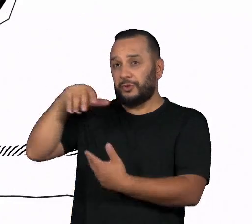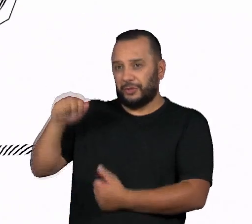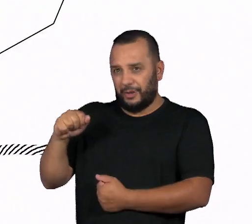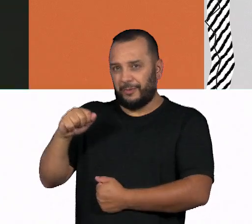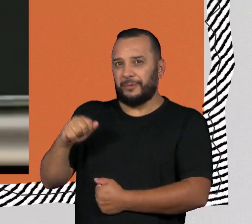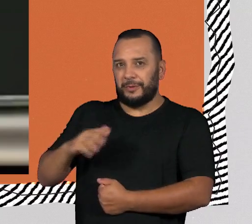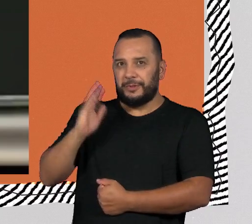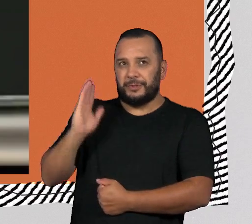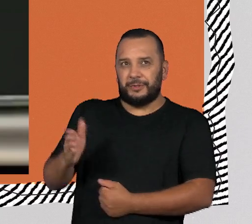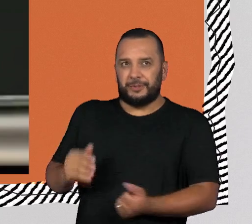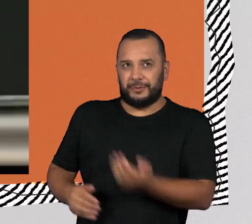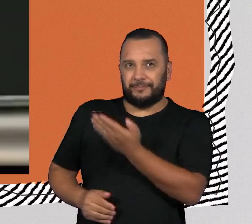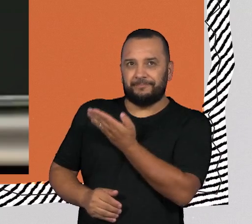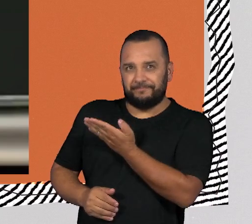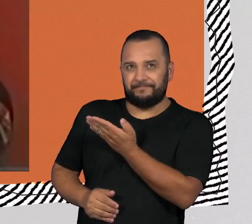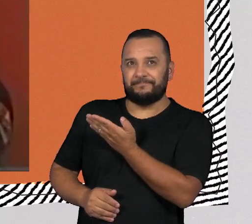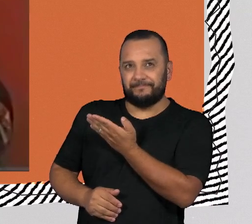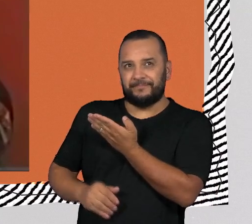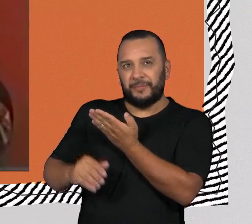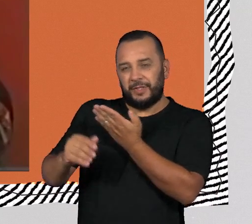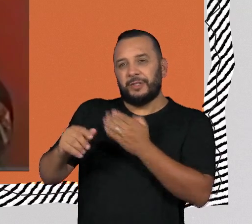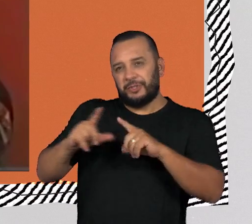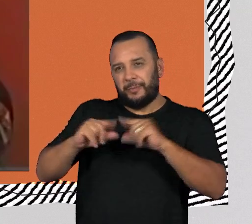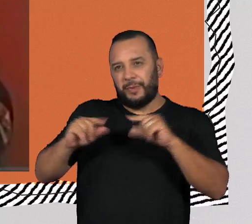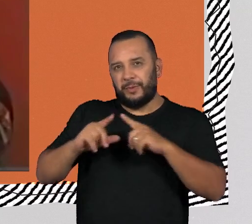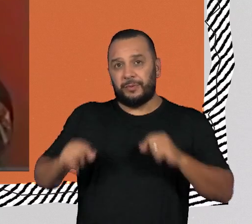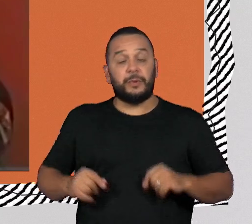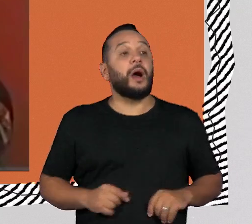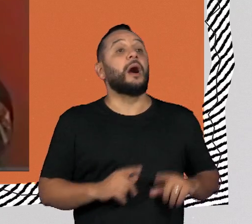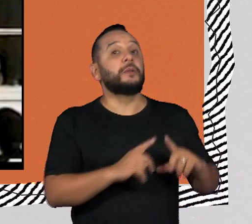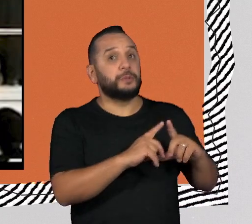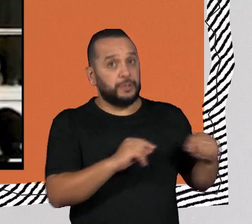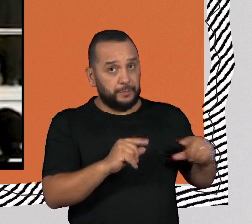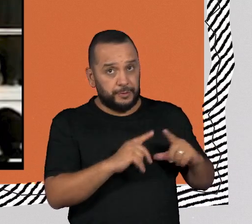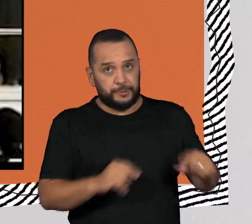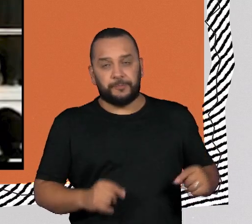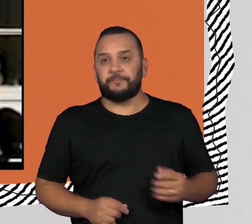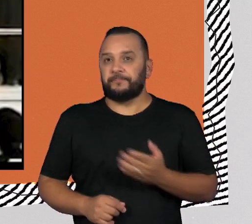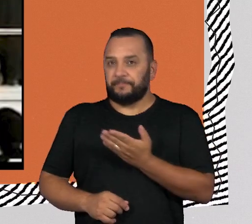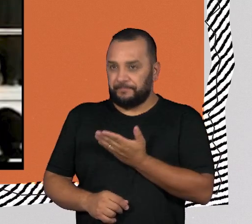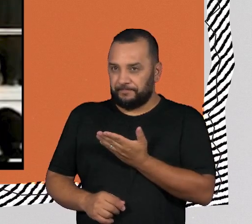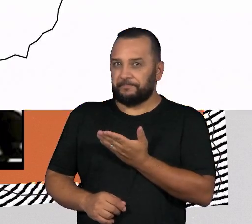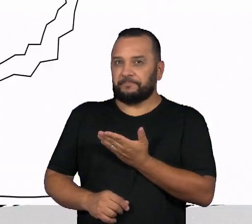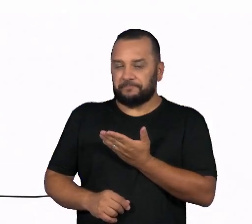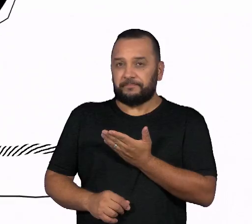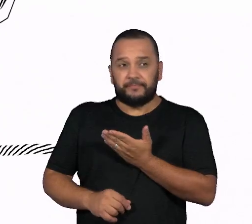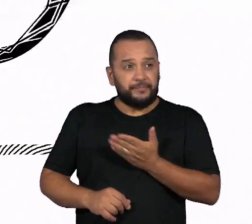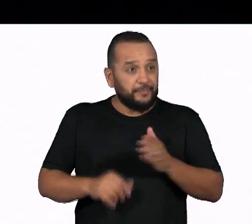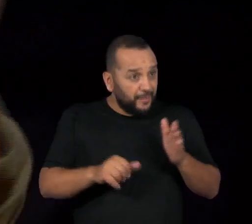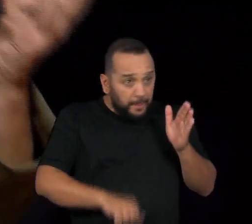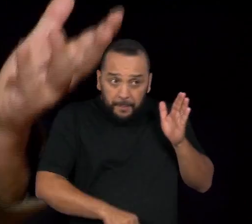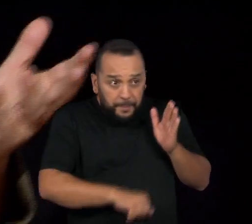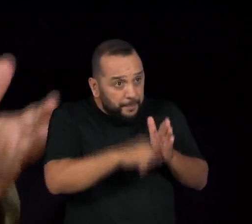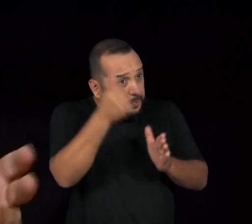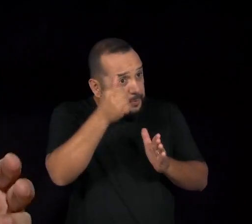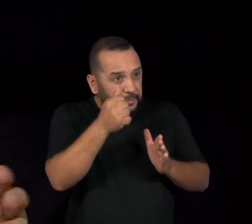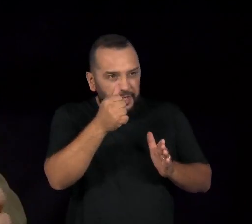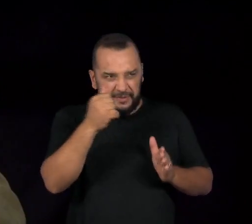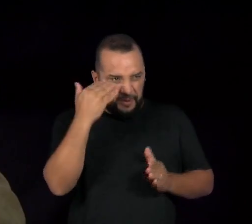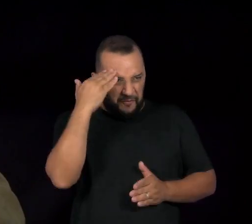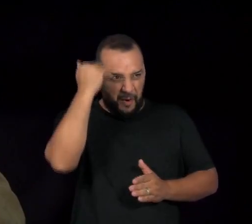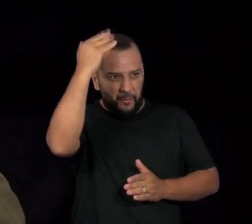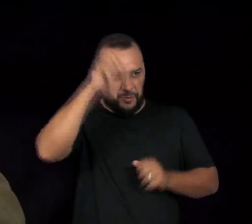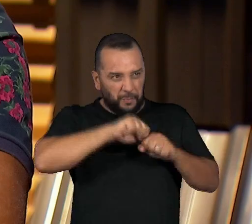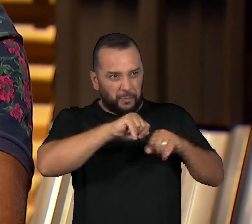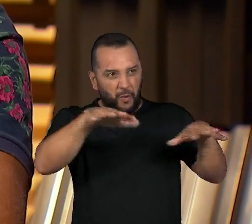Sakurai. No Japão? No Japão. Essa é a primeira, né? Assim, grande.